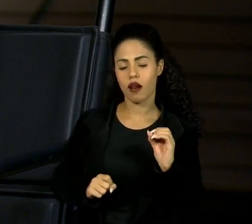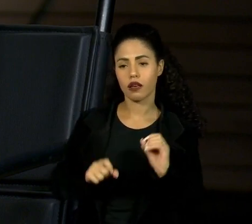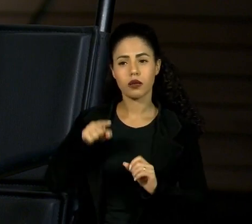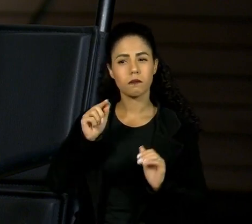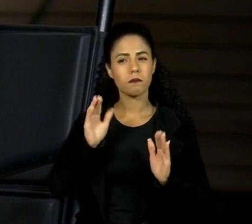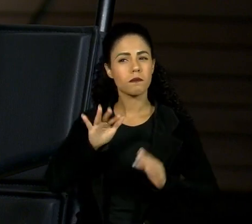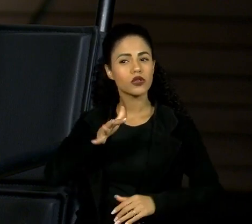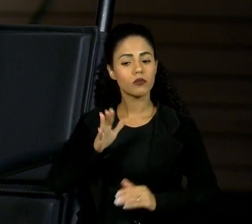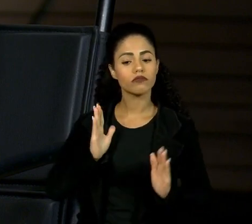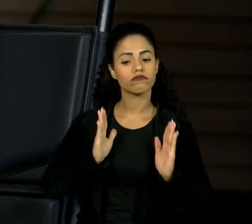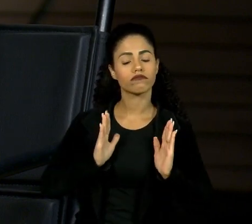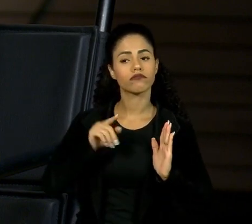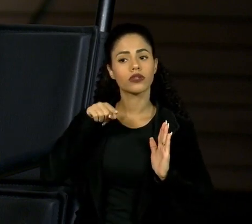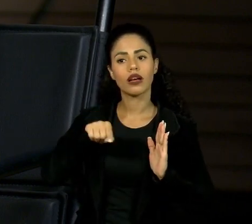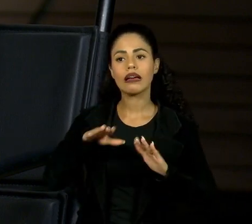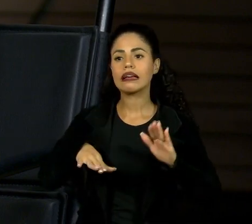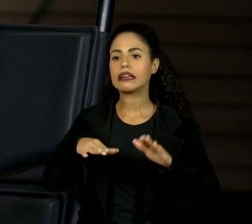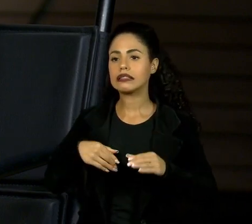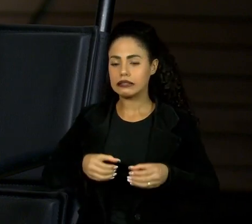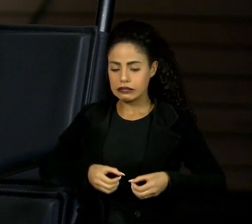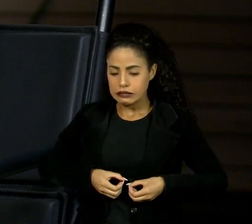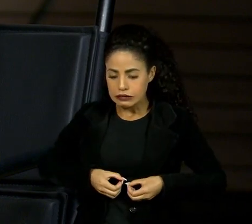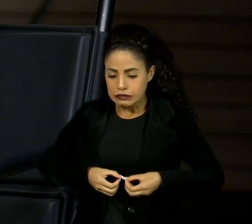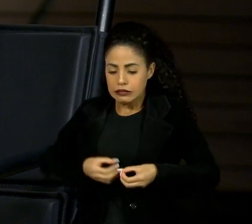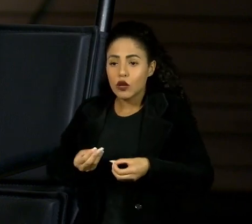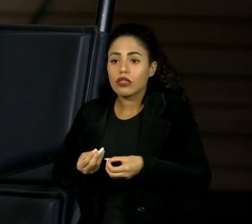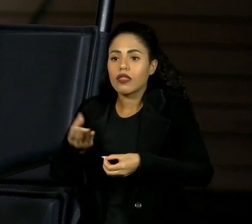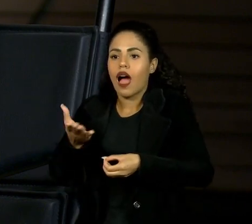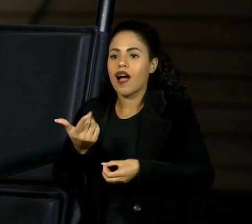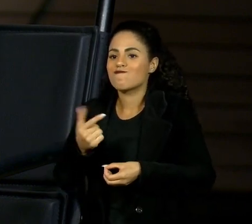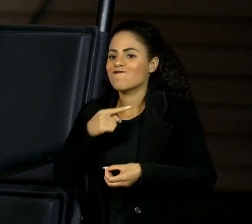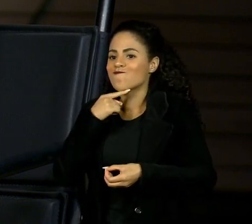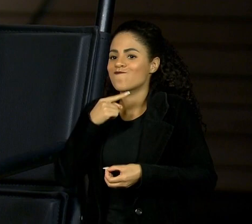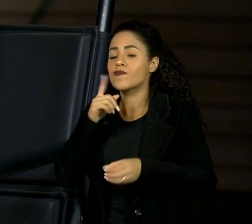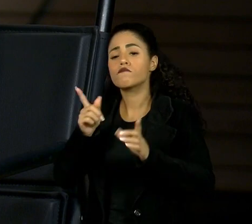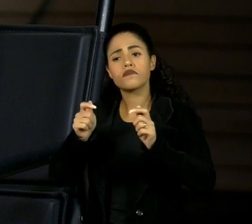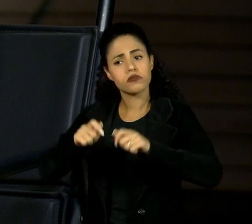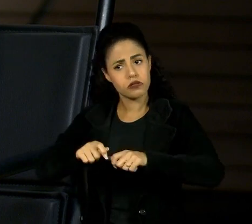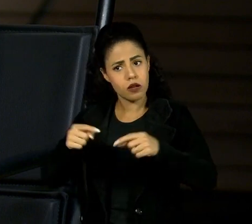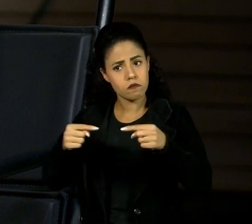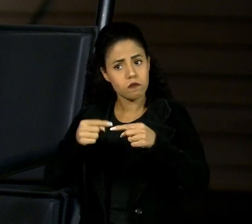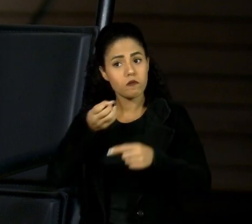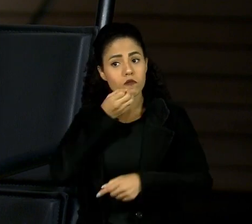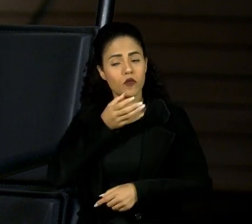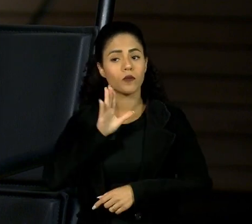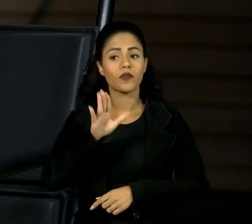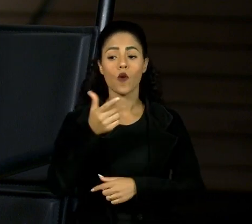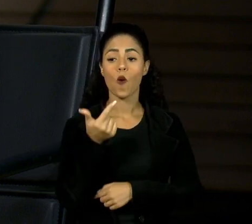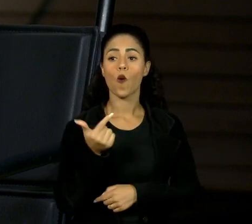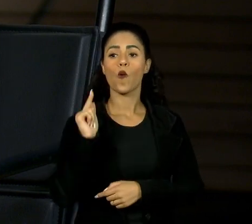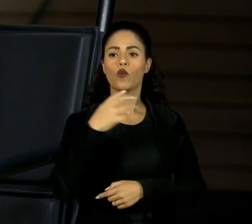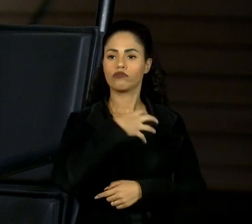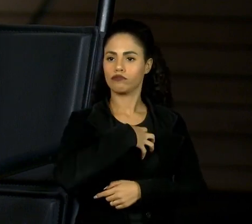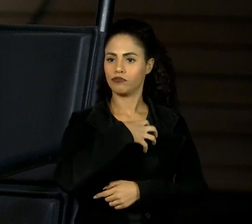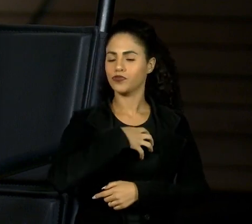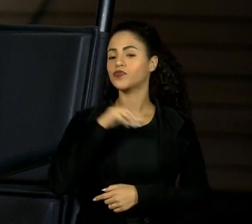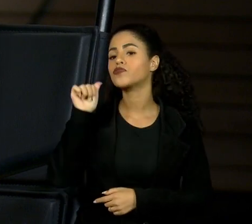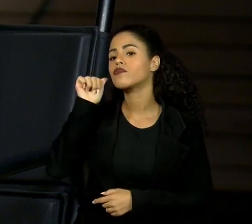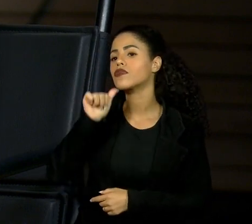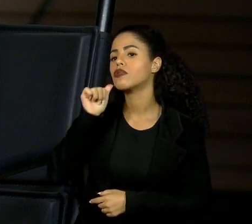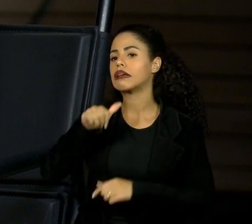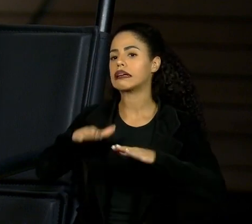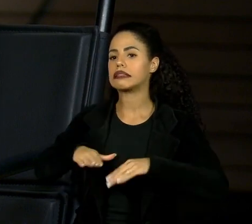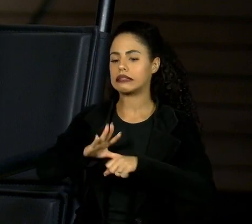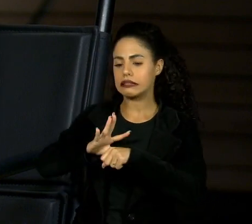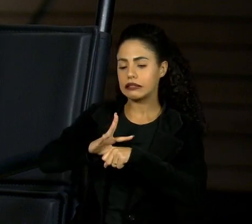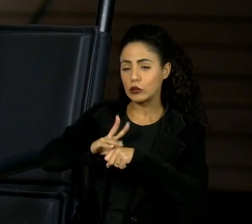é um público que realmente não pode doar seus óvulos, mas existe sim essa possibilidade. Uma outra forma também, as mulheres que têm as doenças,